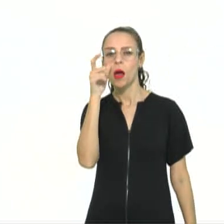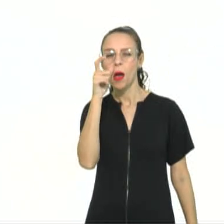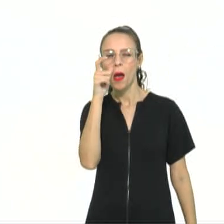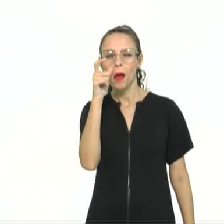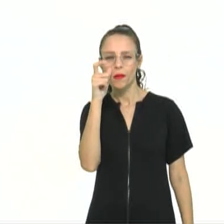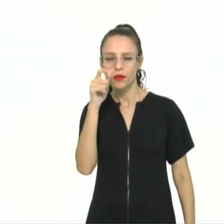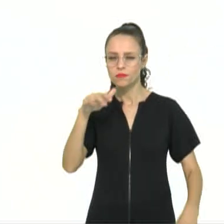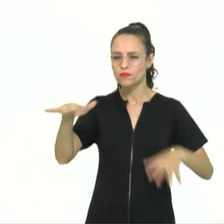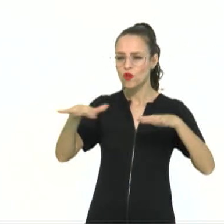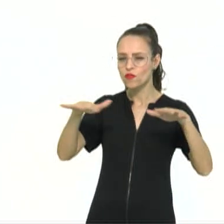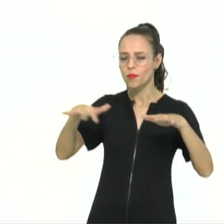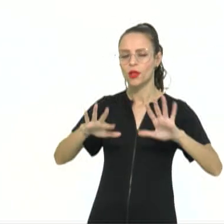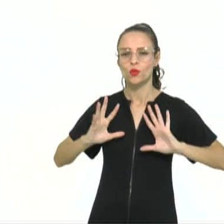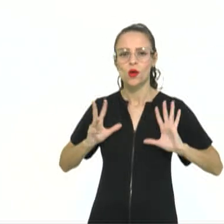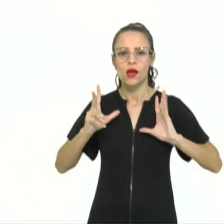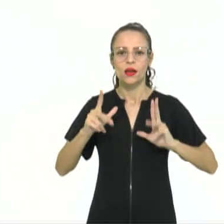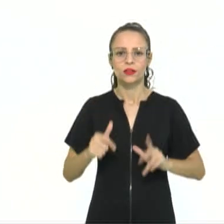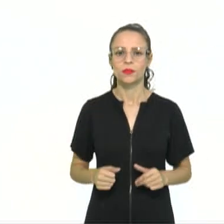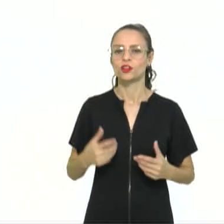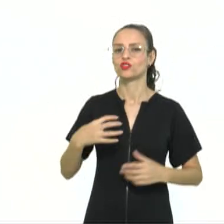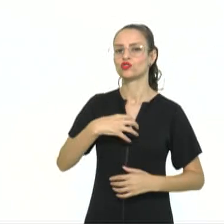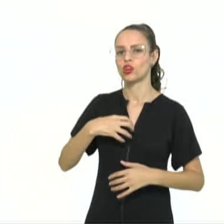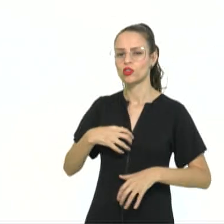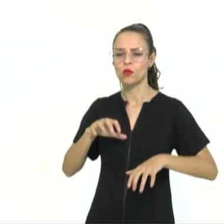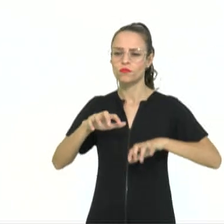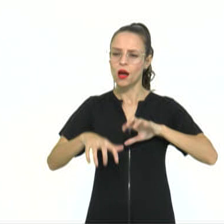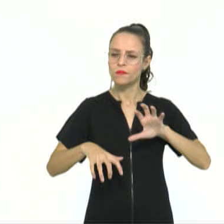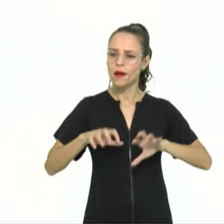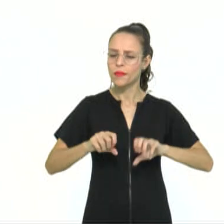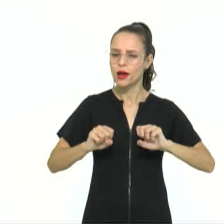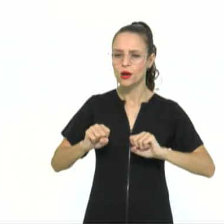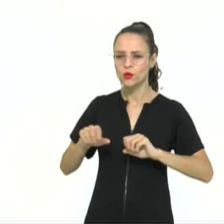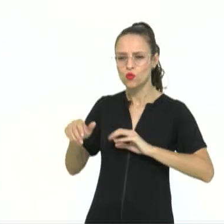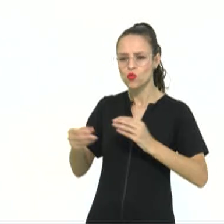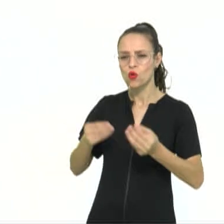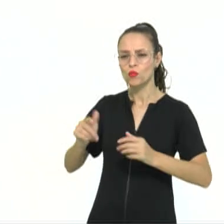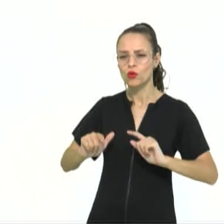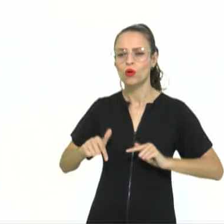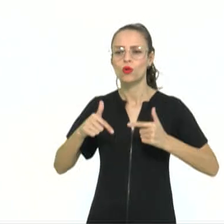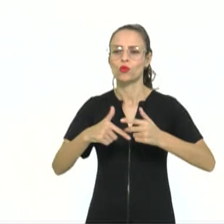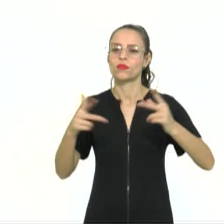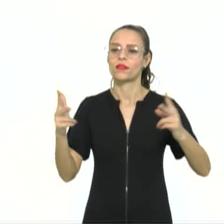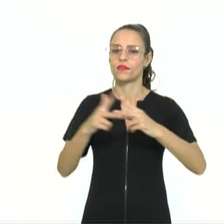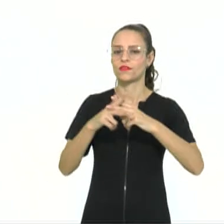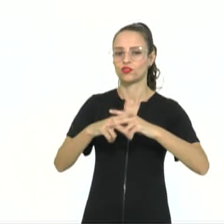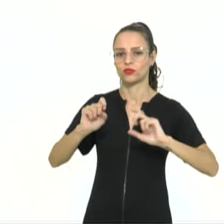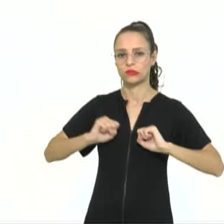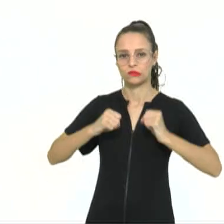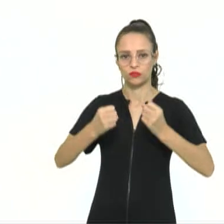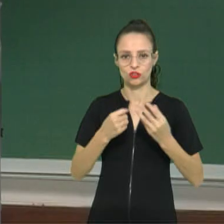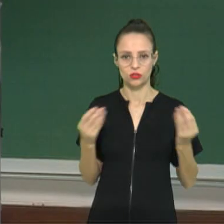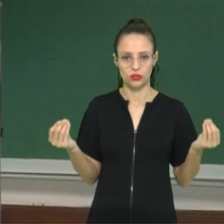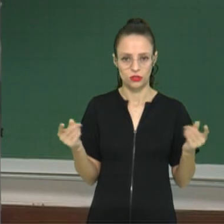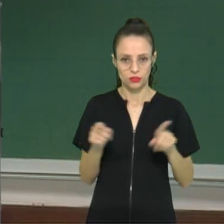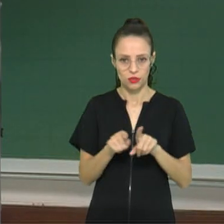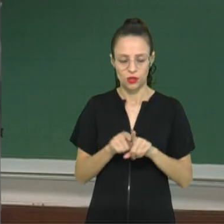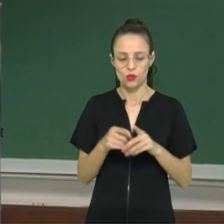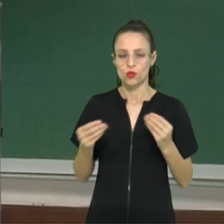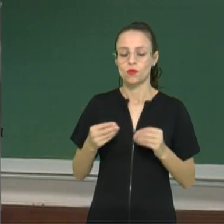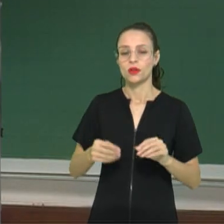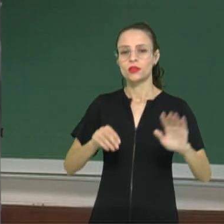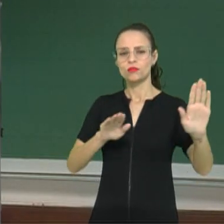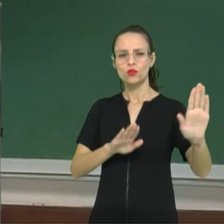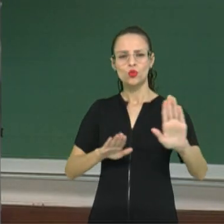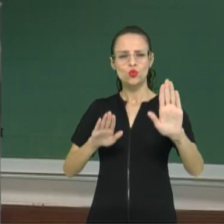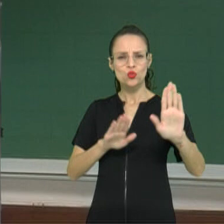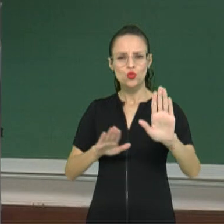dos animais, as posições que tomavam para a luta e a maneira como se defendiam dos ataques, né? Então, a ideia do Kung Fu,